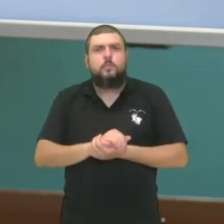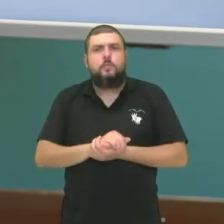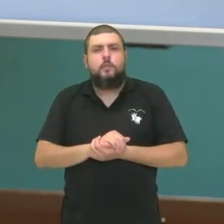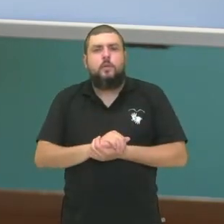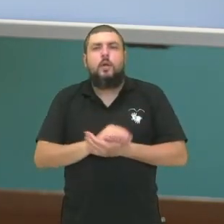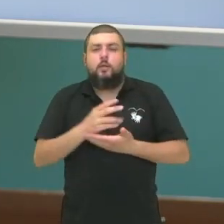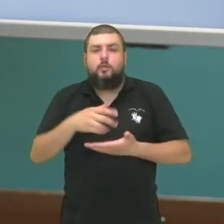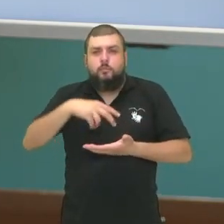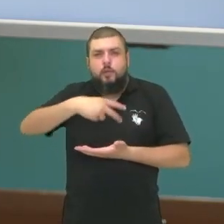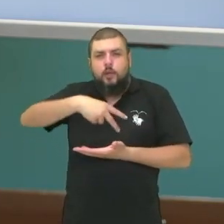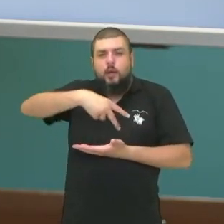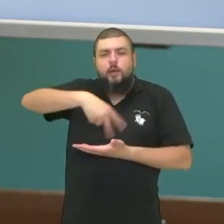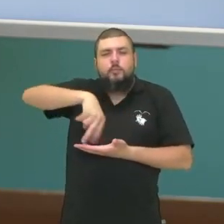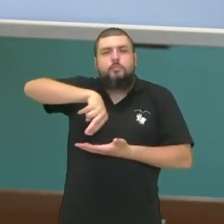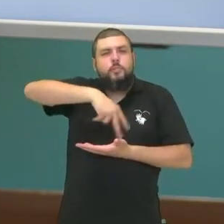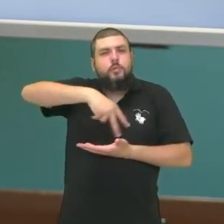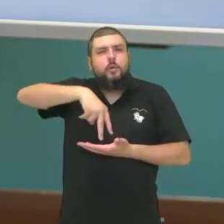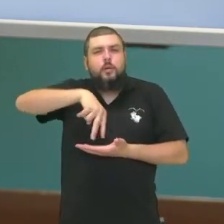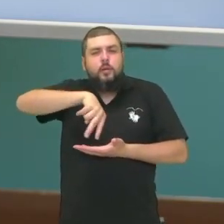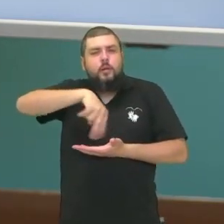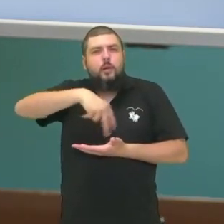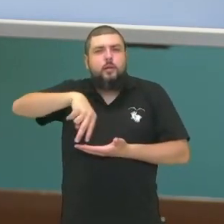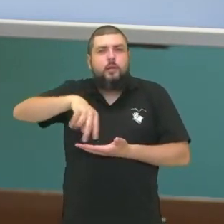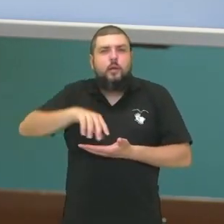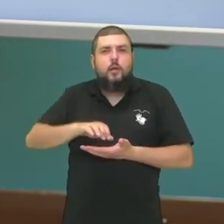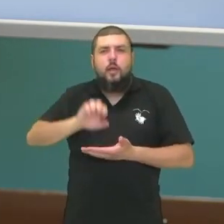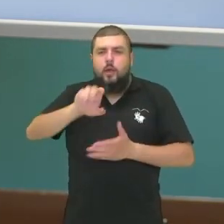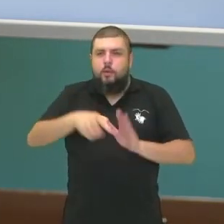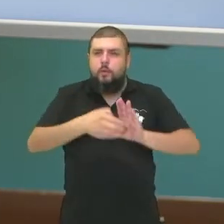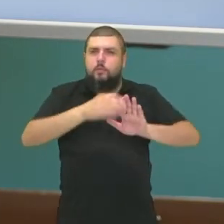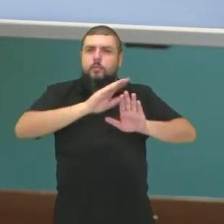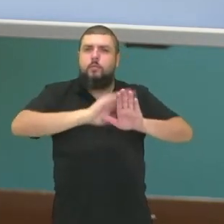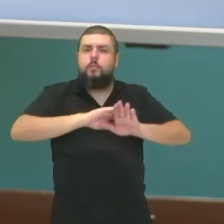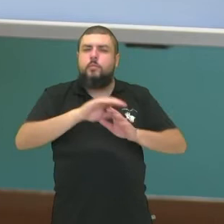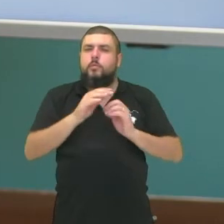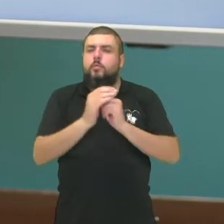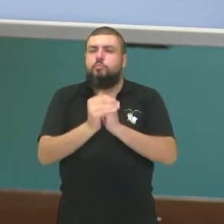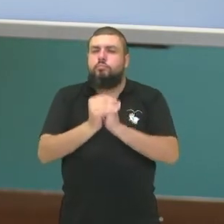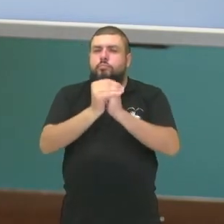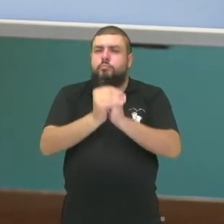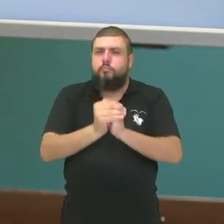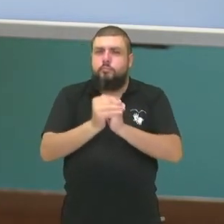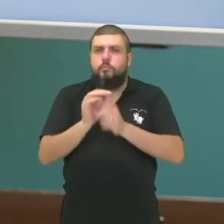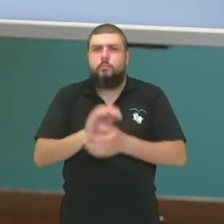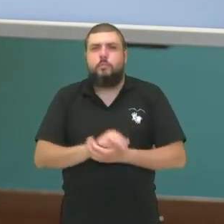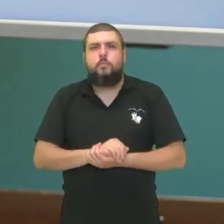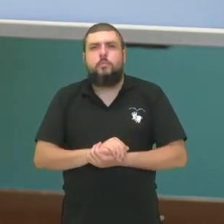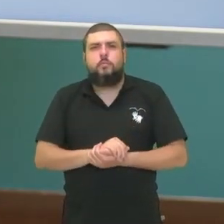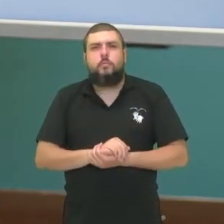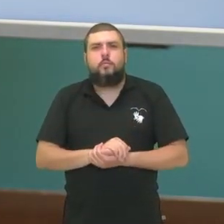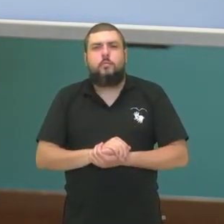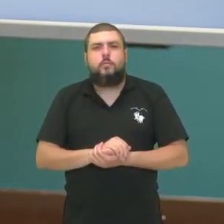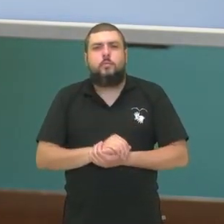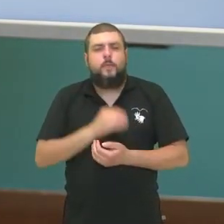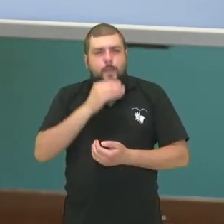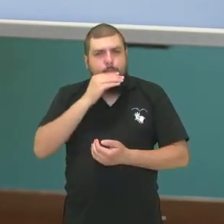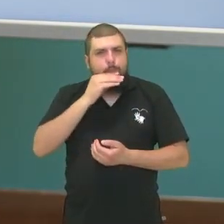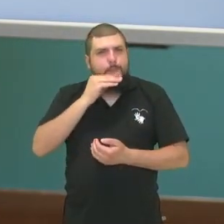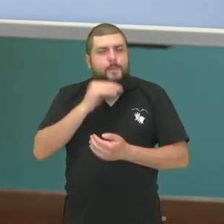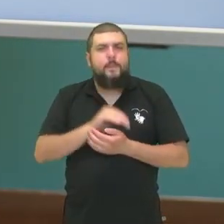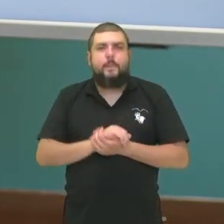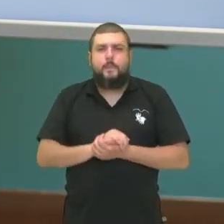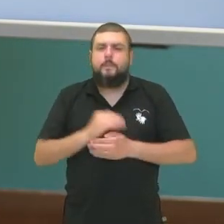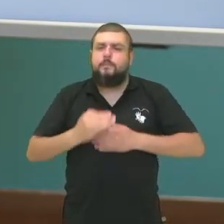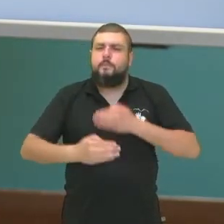serviam para cultuar essas entidades. Com o passar do tempo, a dança foi ganhando